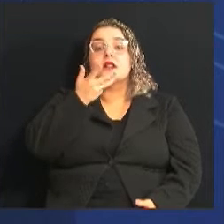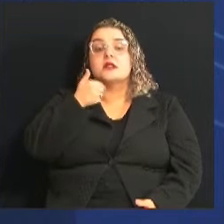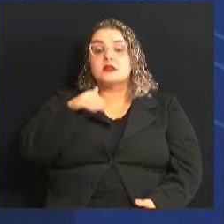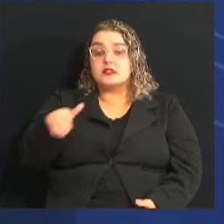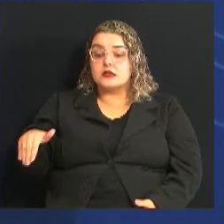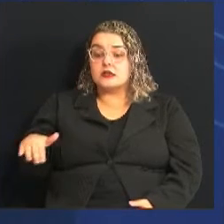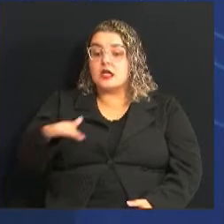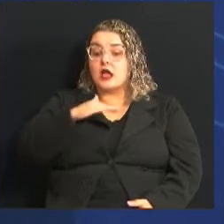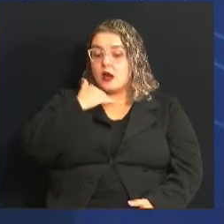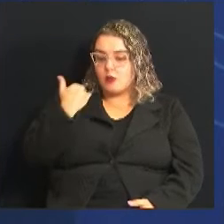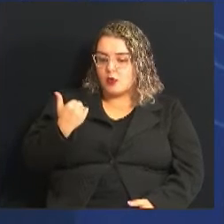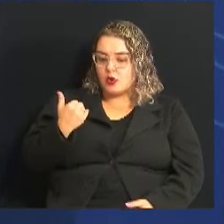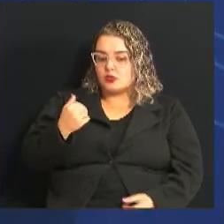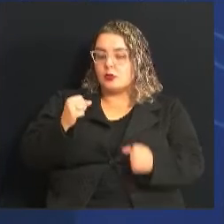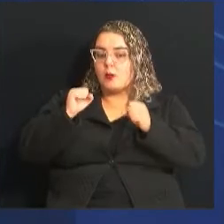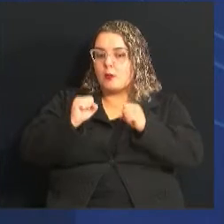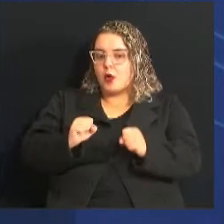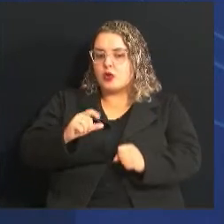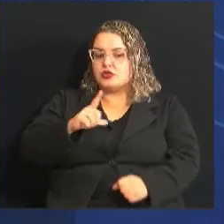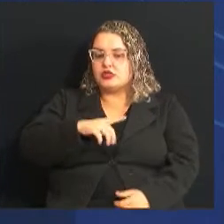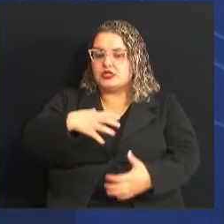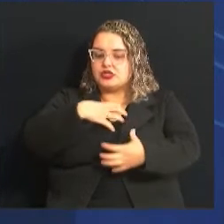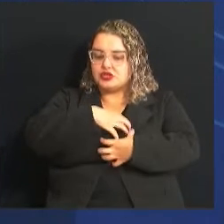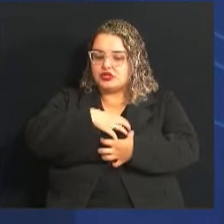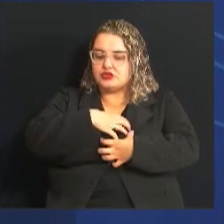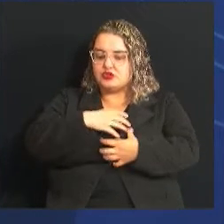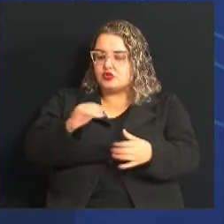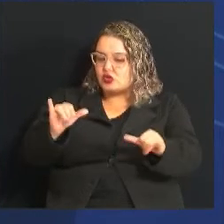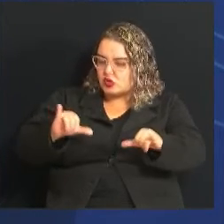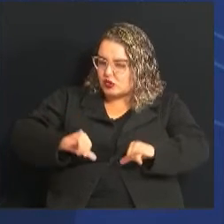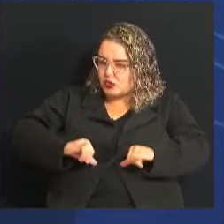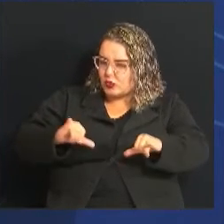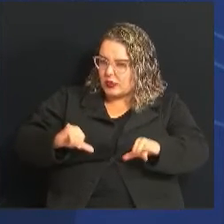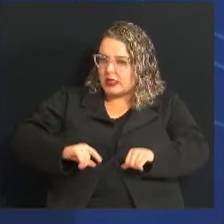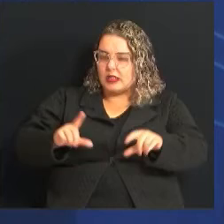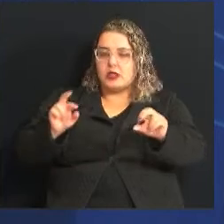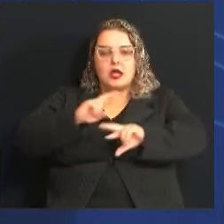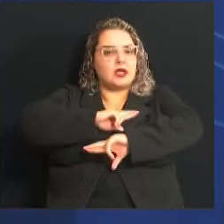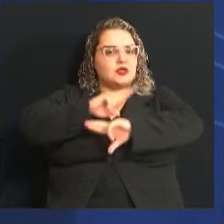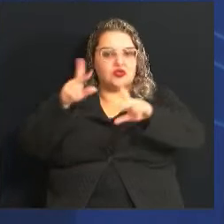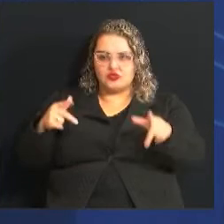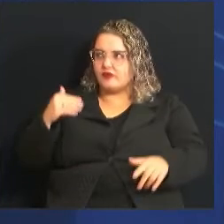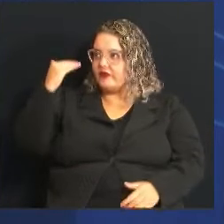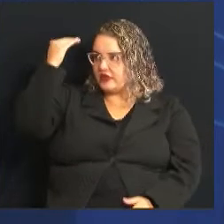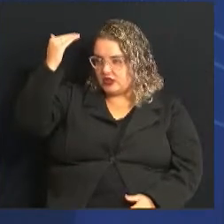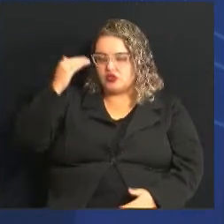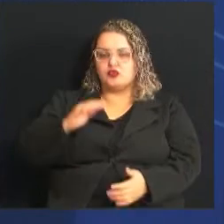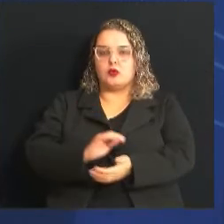morte pode gerar sentimentos dolorosos? É diferente de uma pessoa adulta?